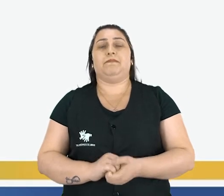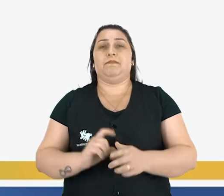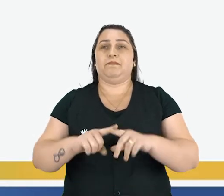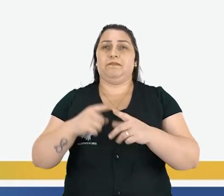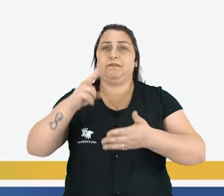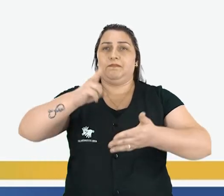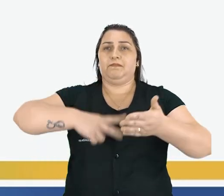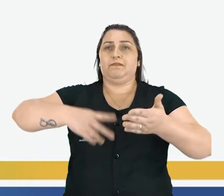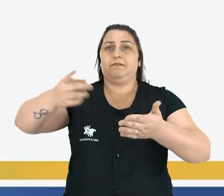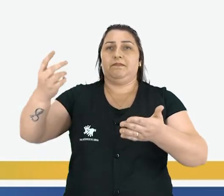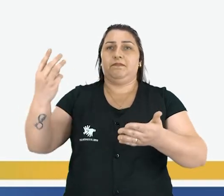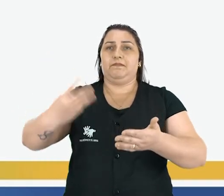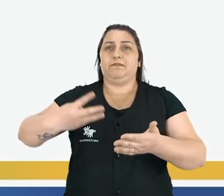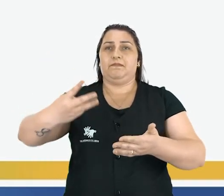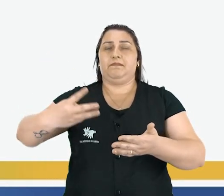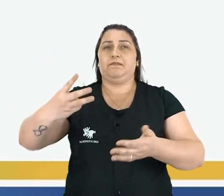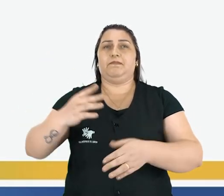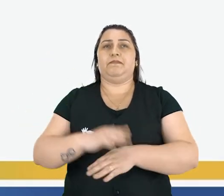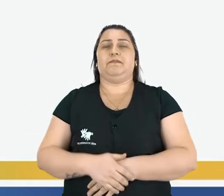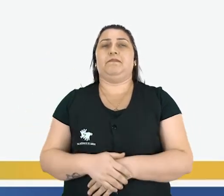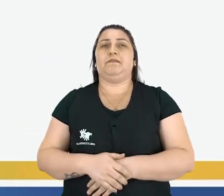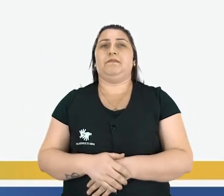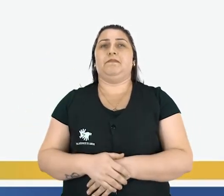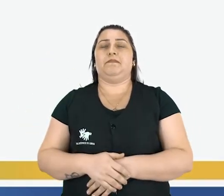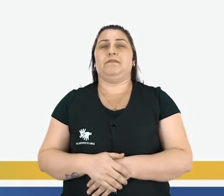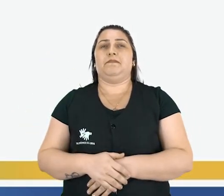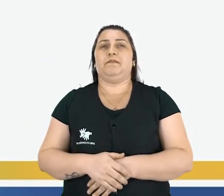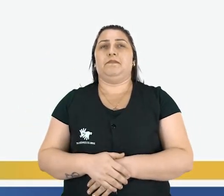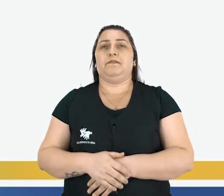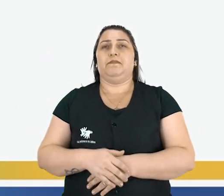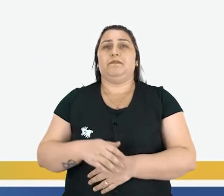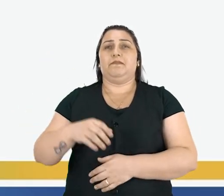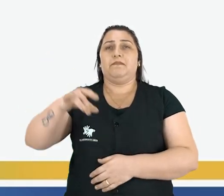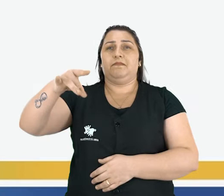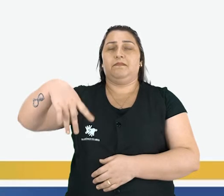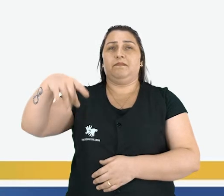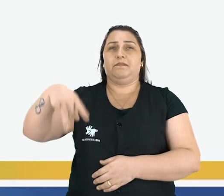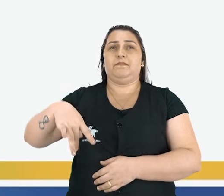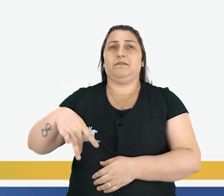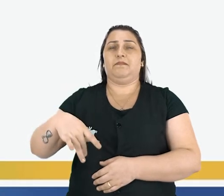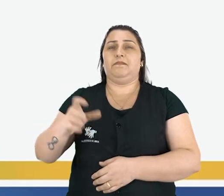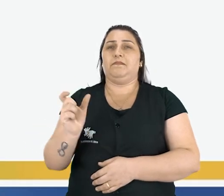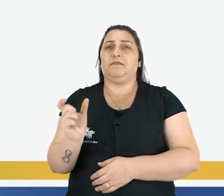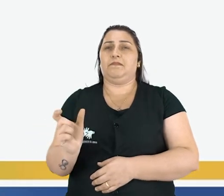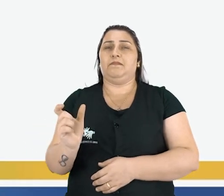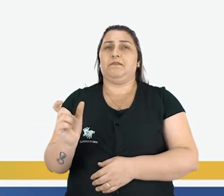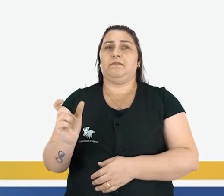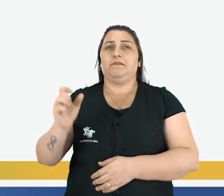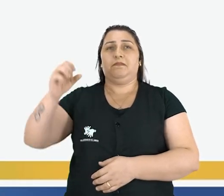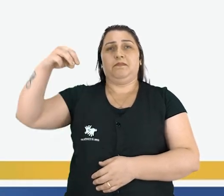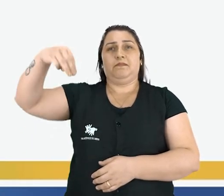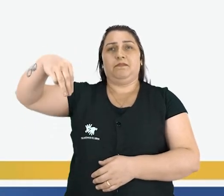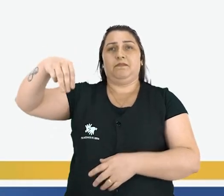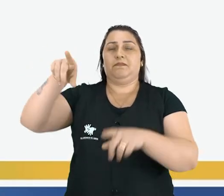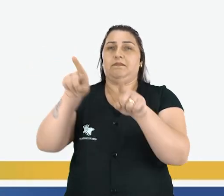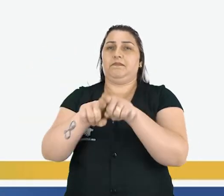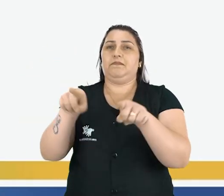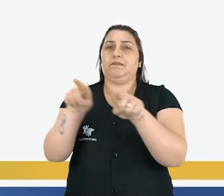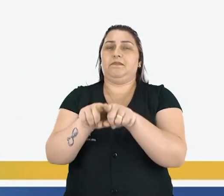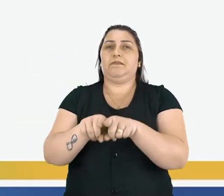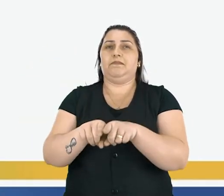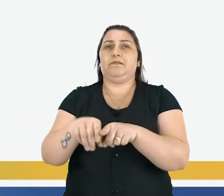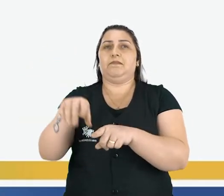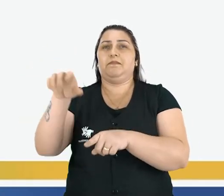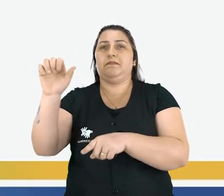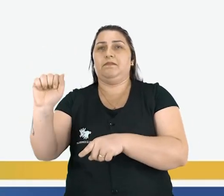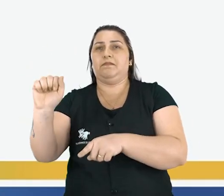mas vamos ler a terceira para a gente ter mais certeza a última palavra e a terceira palavrinha começa com a e também